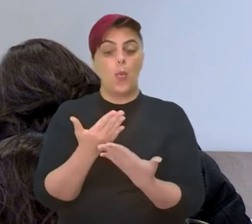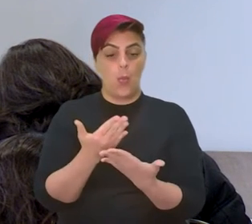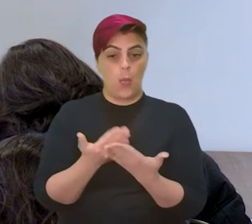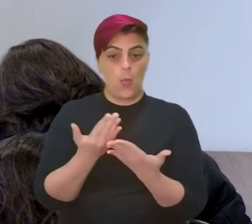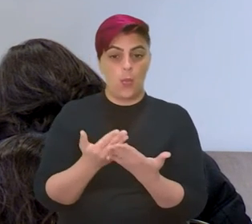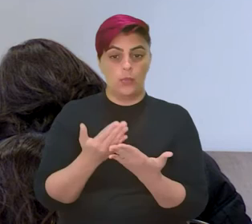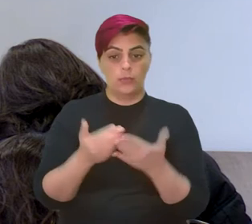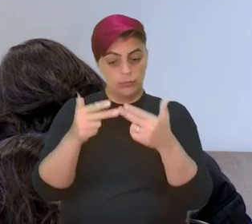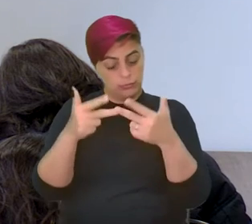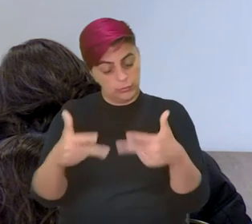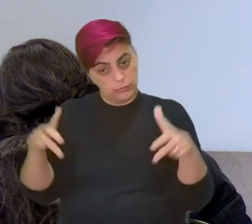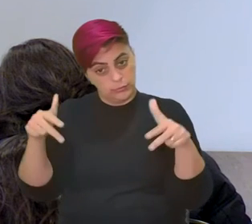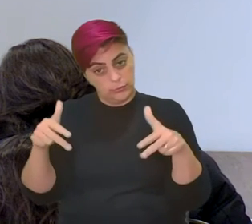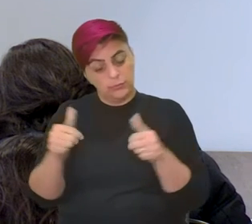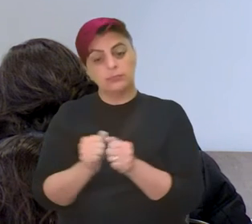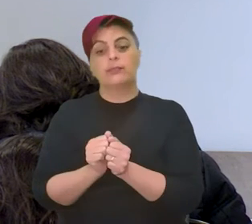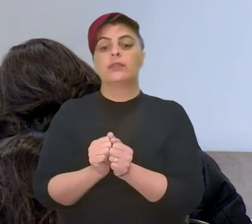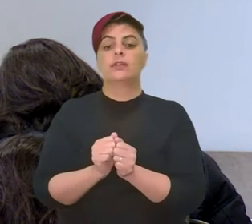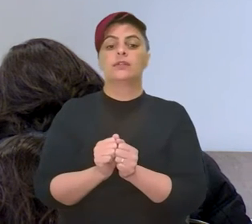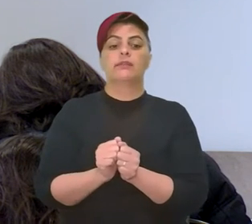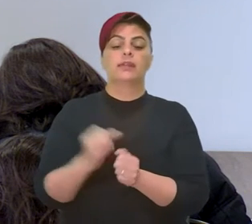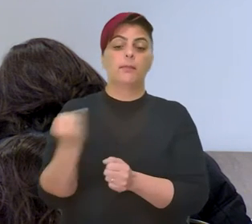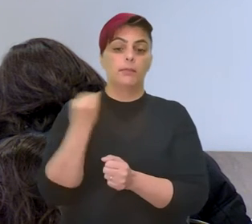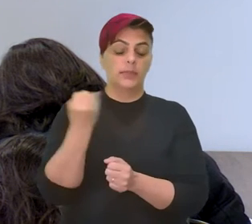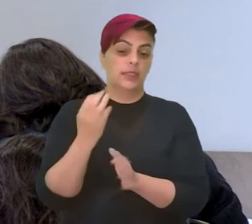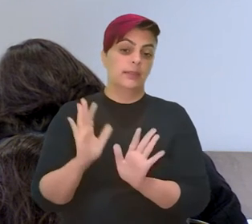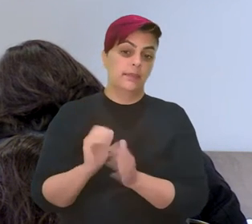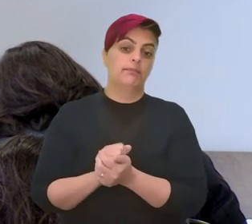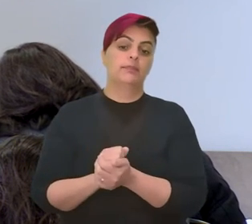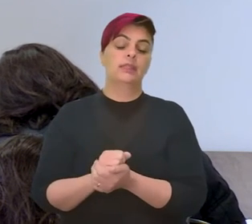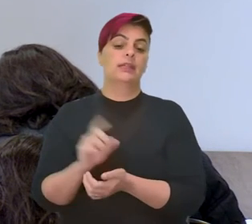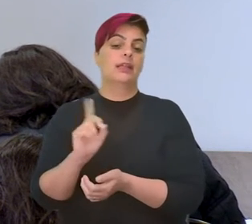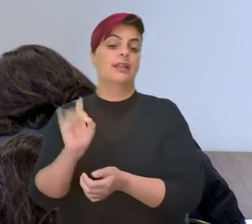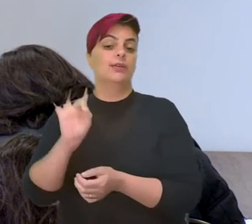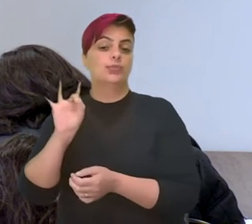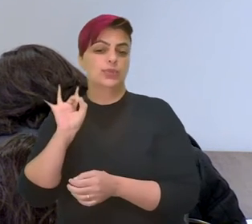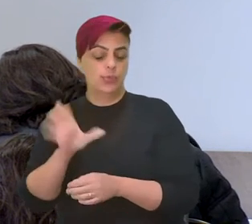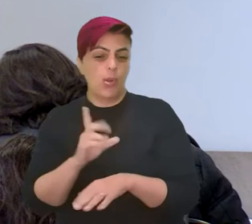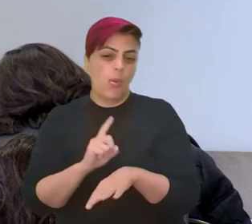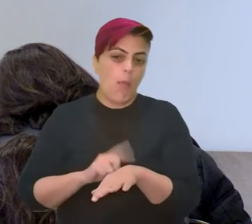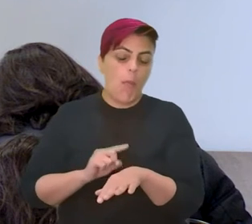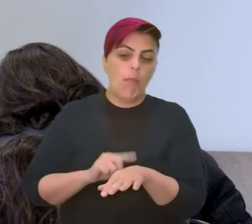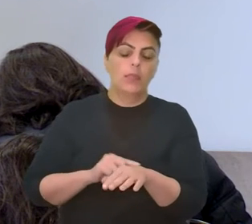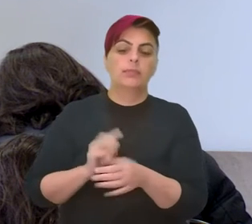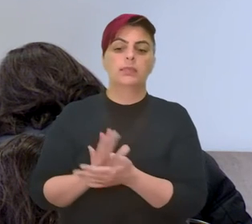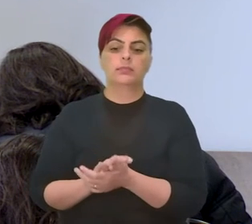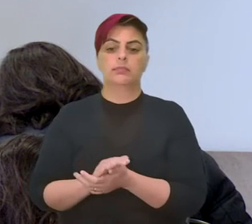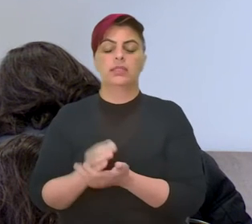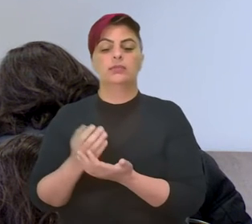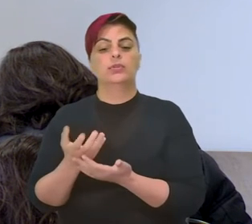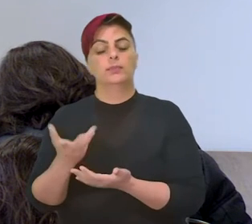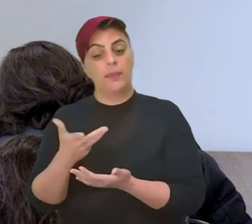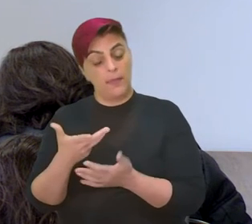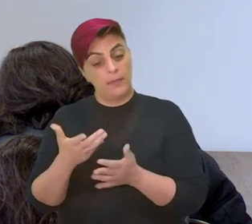complexidade cultural contemporânea, não só das diversas situações de emergência das chamadas populações tradicionais, como a dinâmica